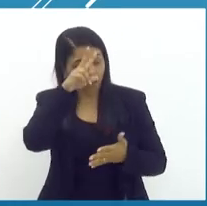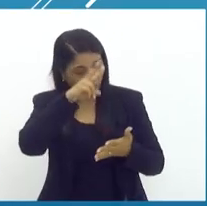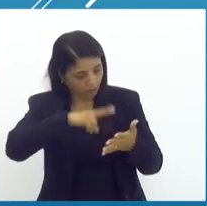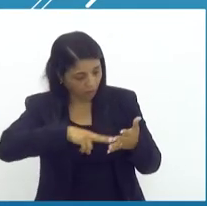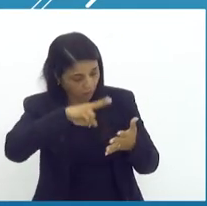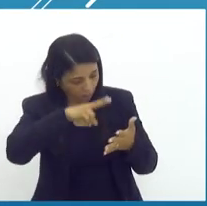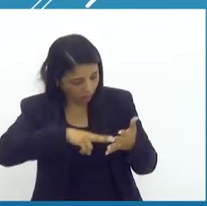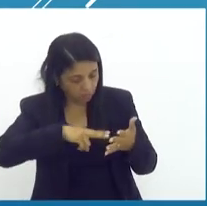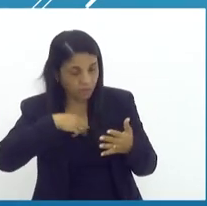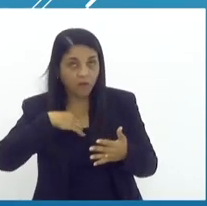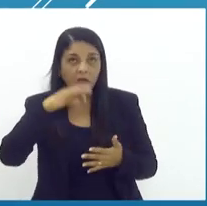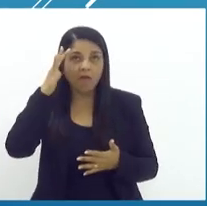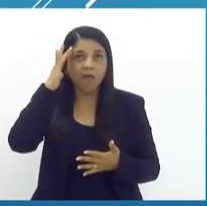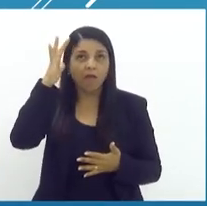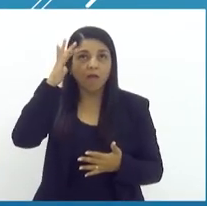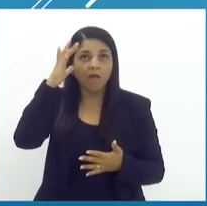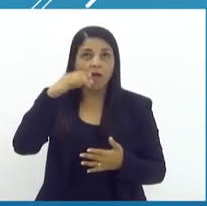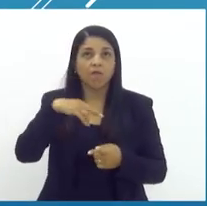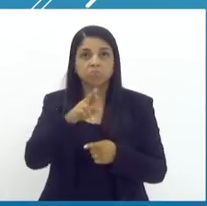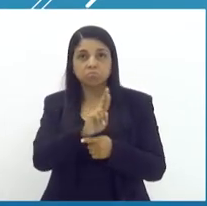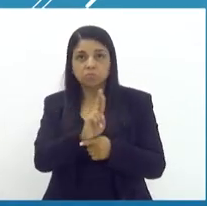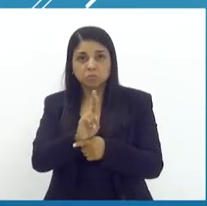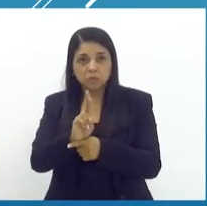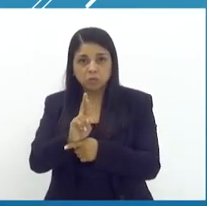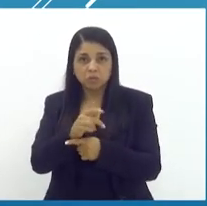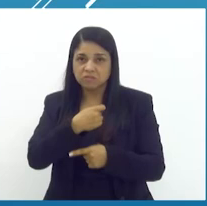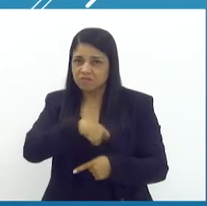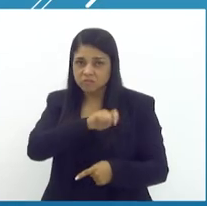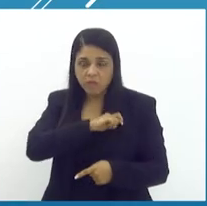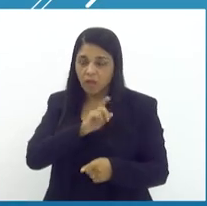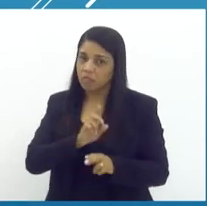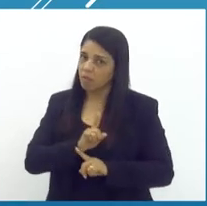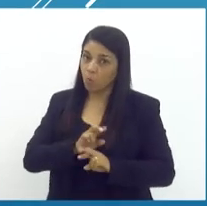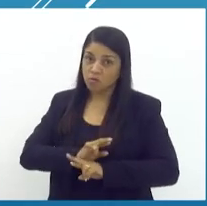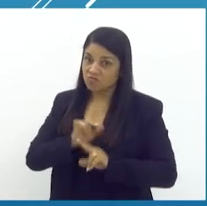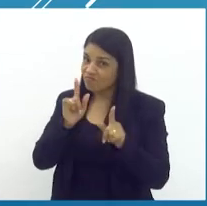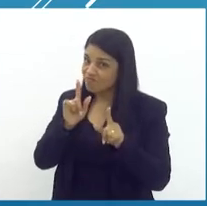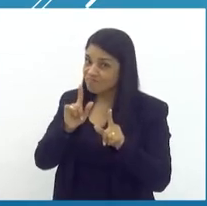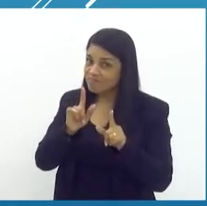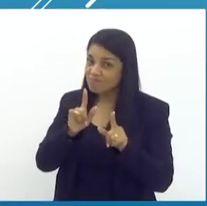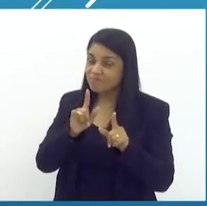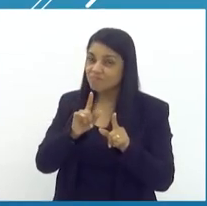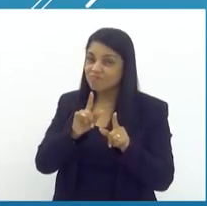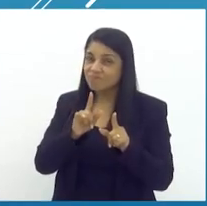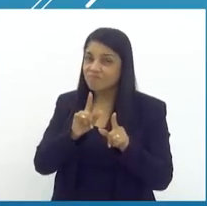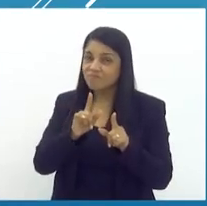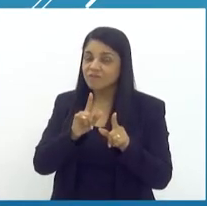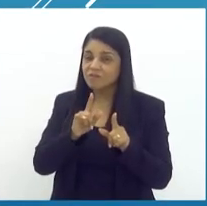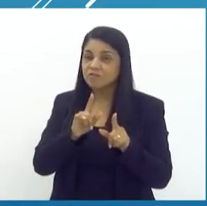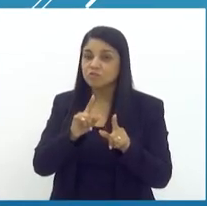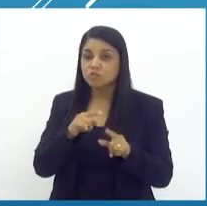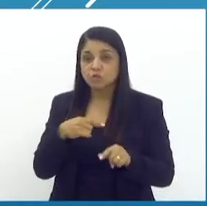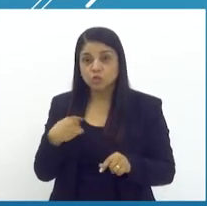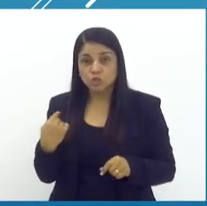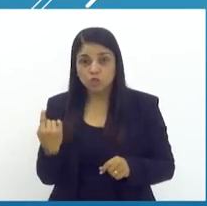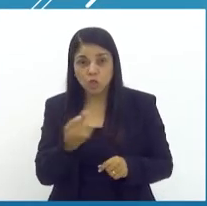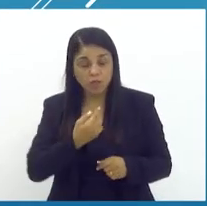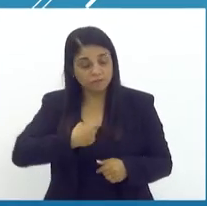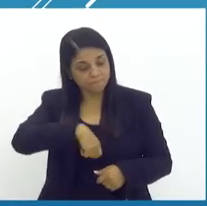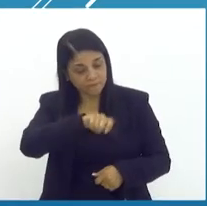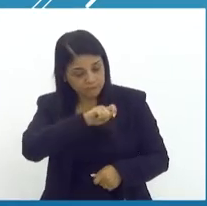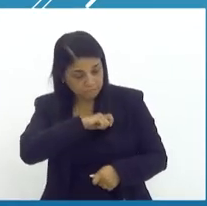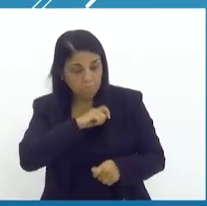Tá imaginando que é só Procuradores auditores não eficaz nada disso só no que for nosso só na